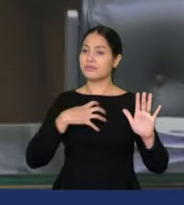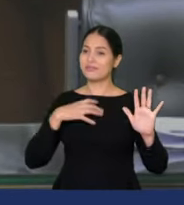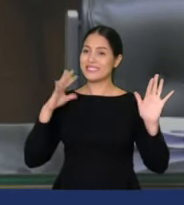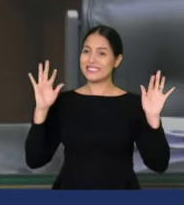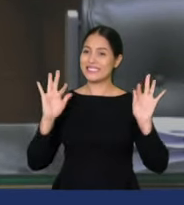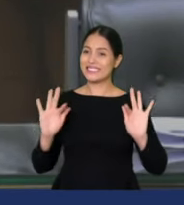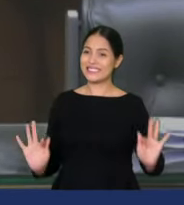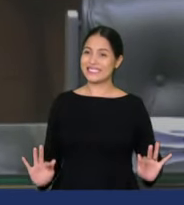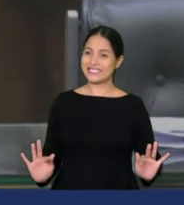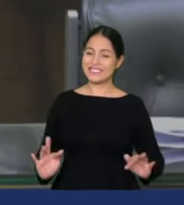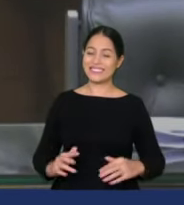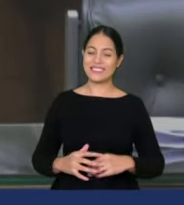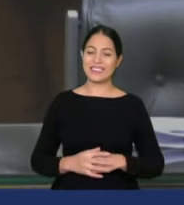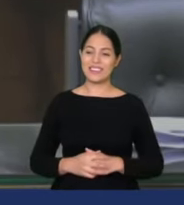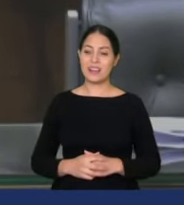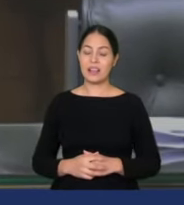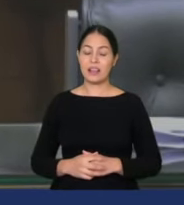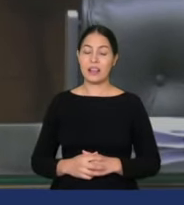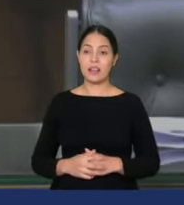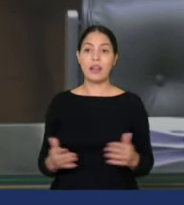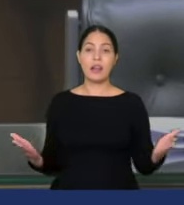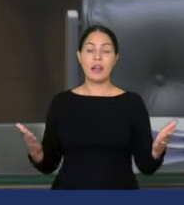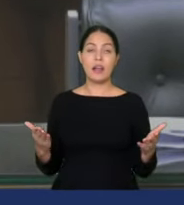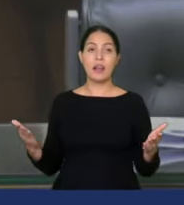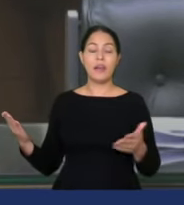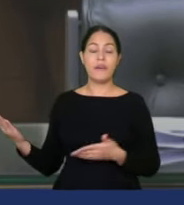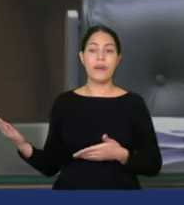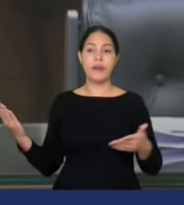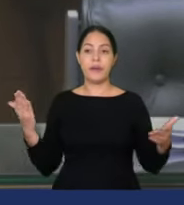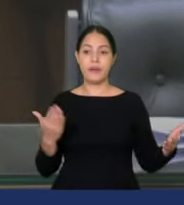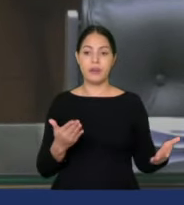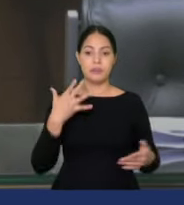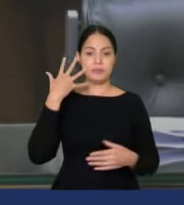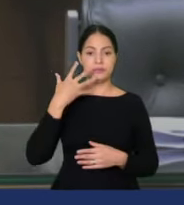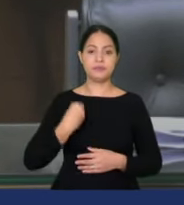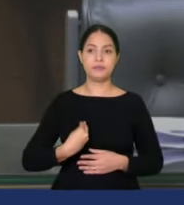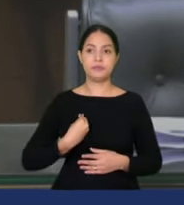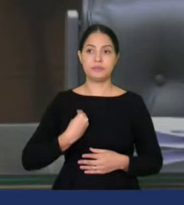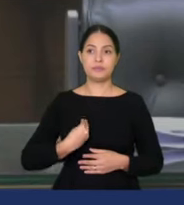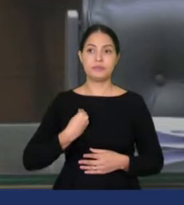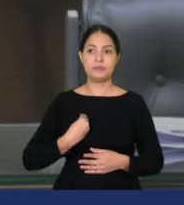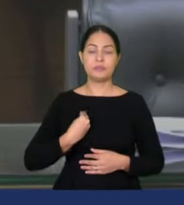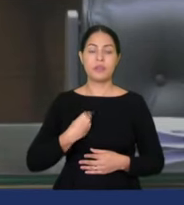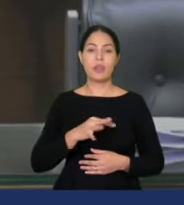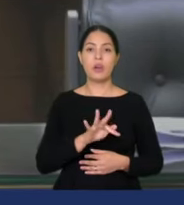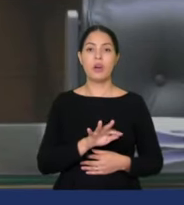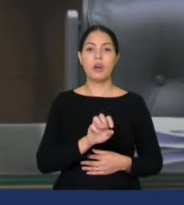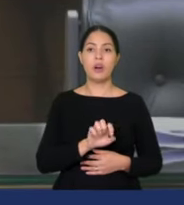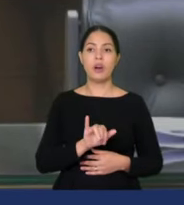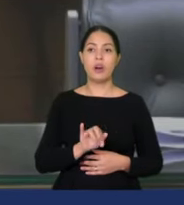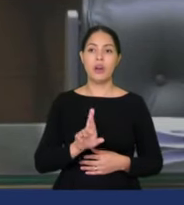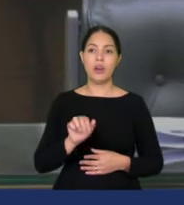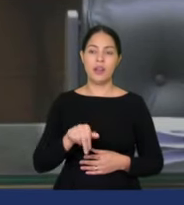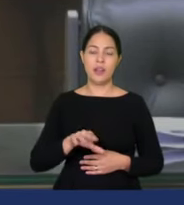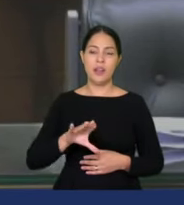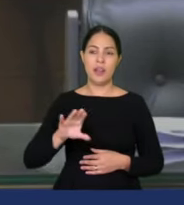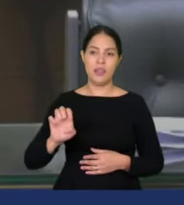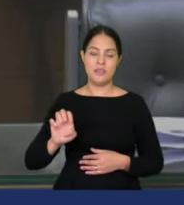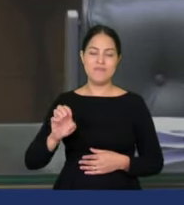Chamar agora para fazer a sua fala, está aqui presente, o feirense, que eu tenho o prazer de ser